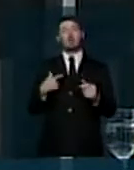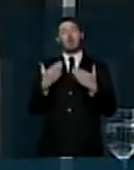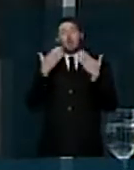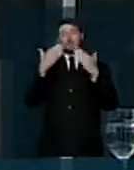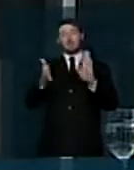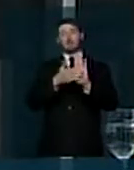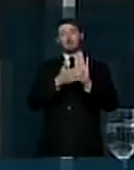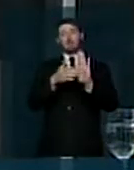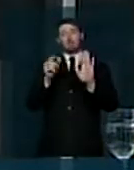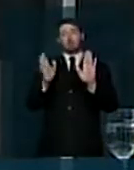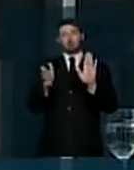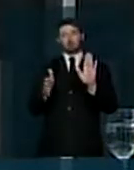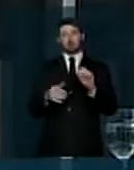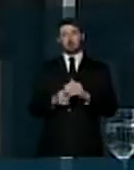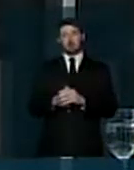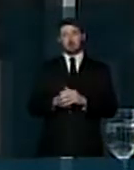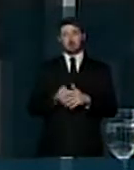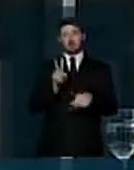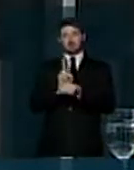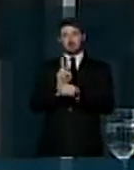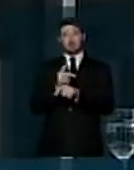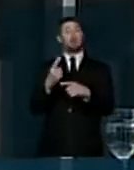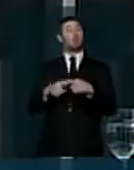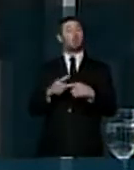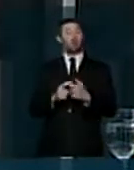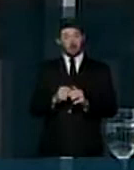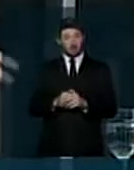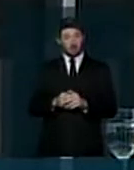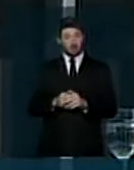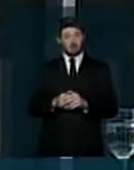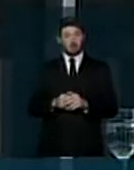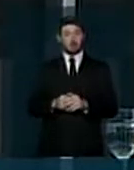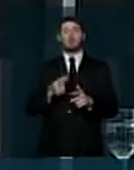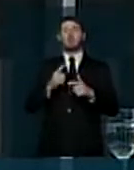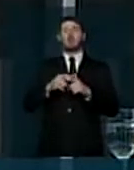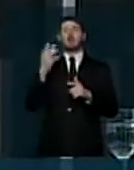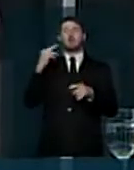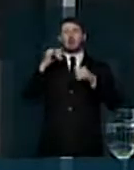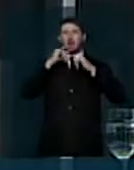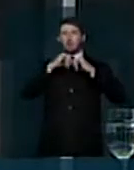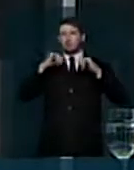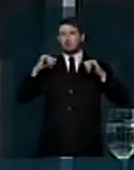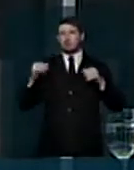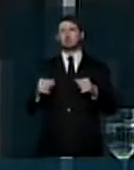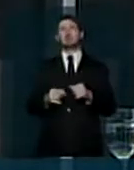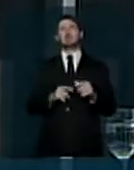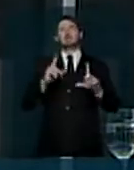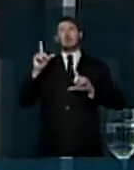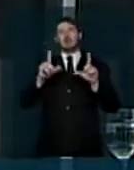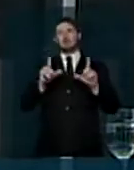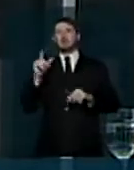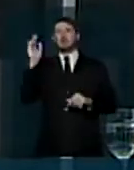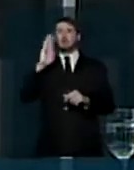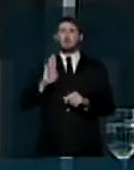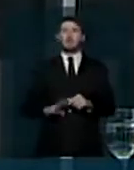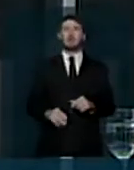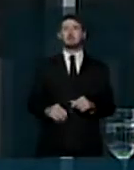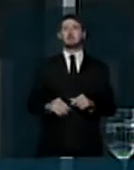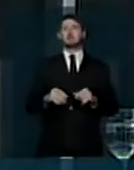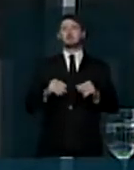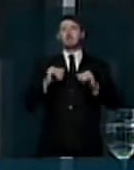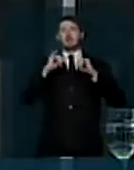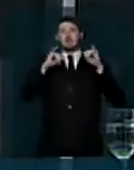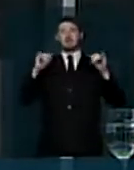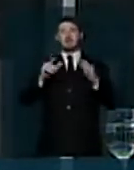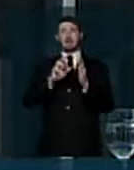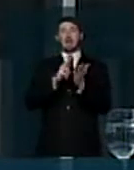proposta de fiscalização e controle. Por quê? Porque anunciava-se perante a mídia brasileira, perante a